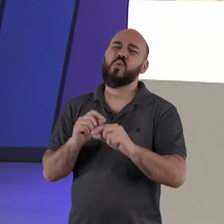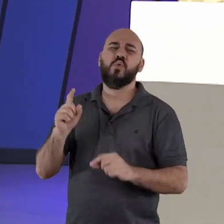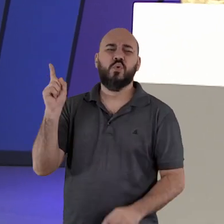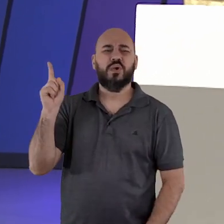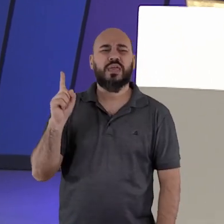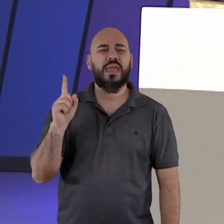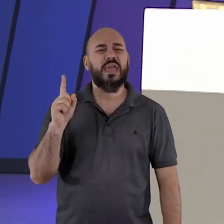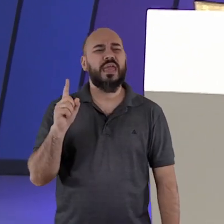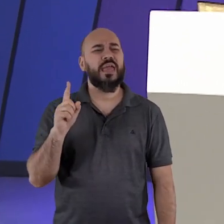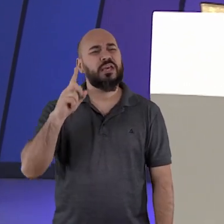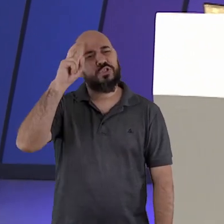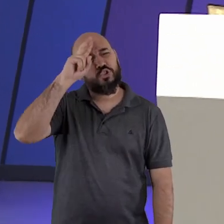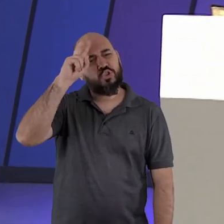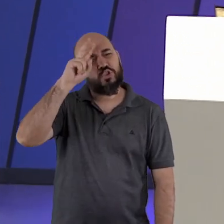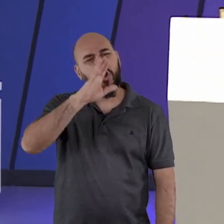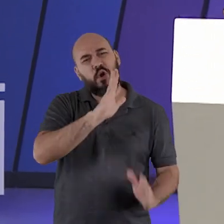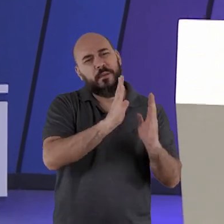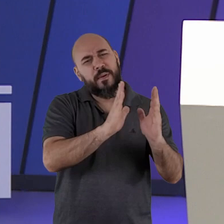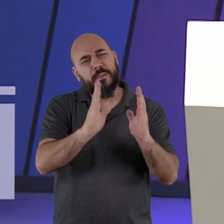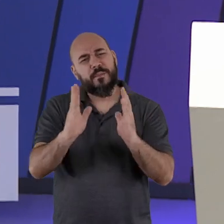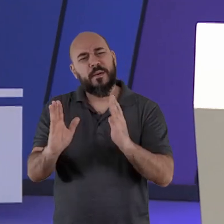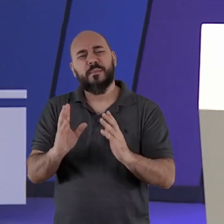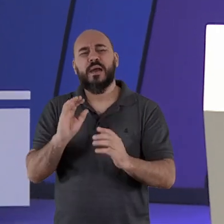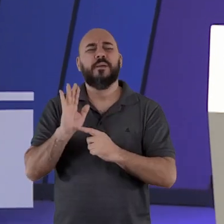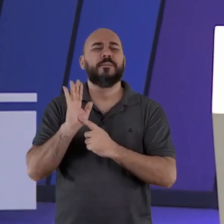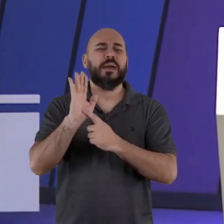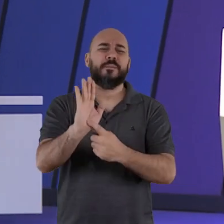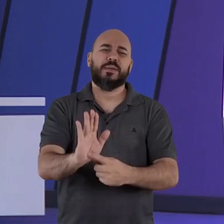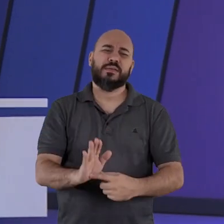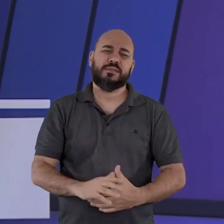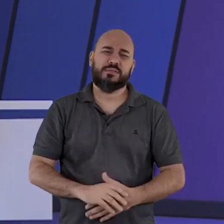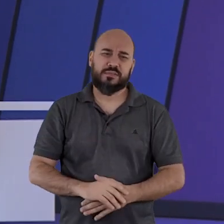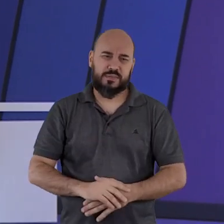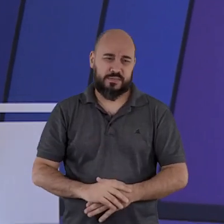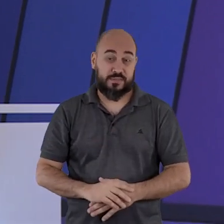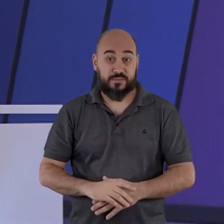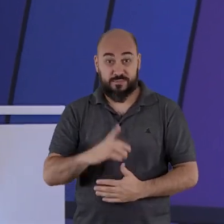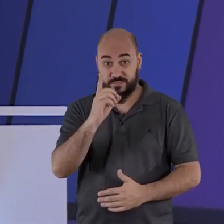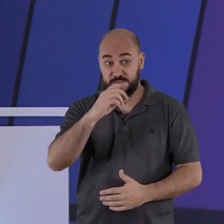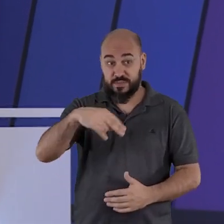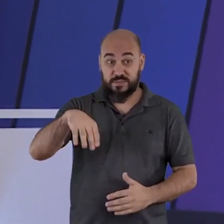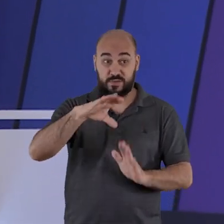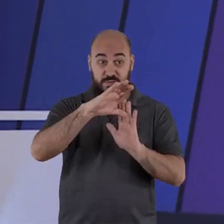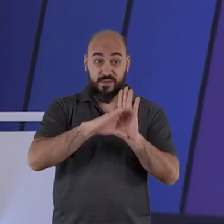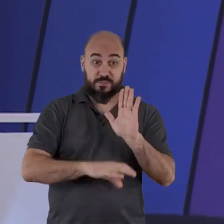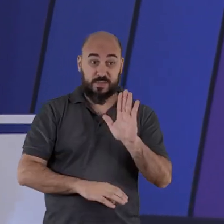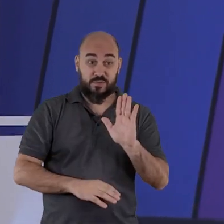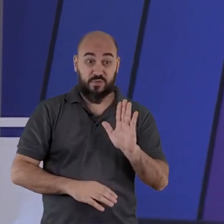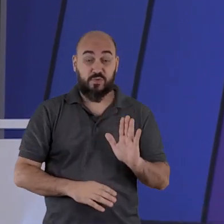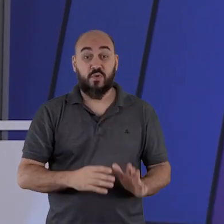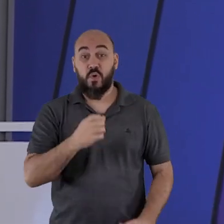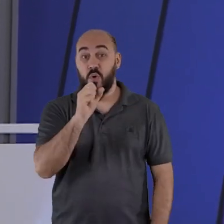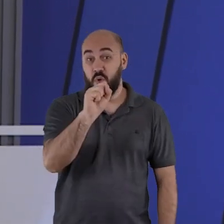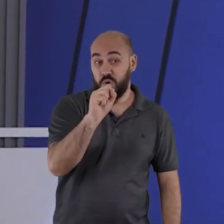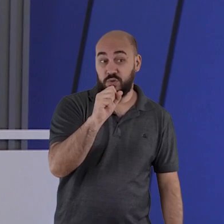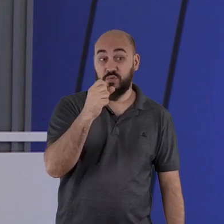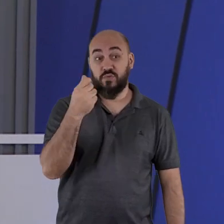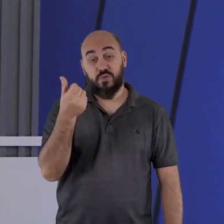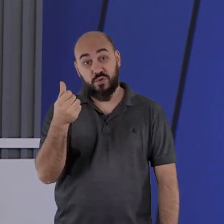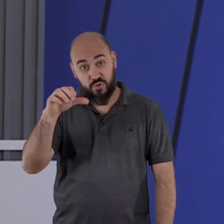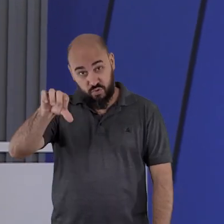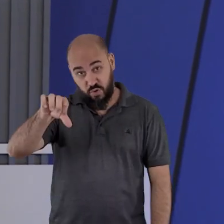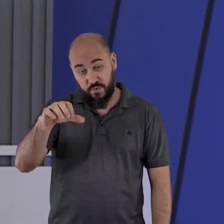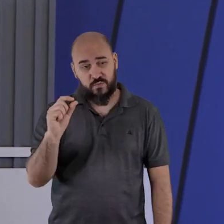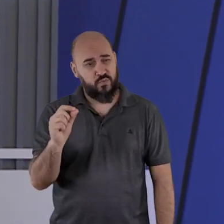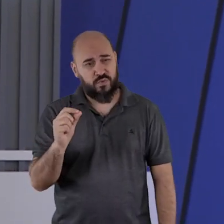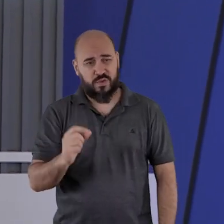históricos que a Bíblia nos apresenta em Daniel, no capítulo 8 e 9. Lá